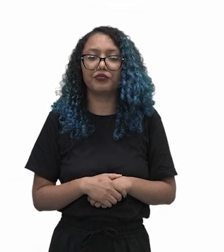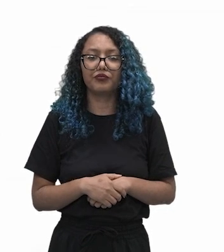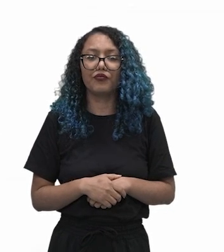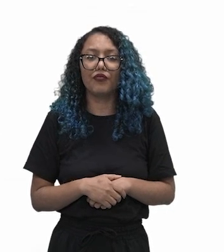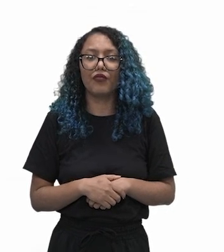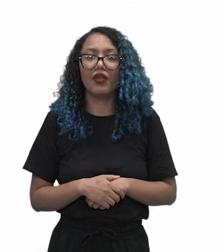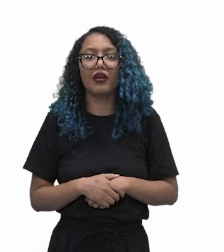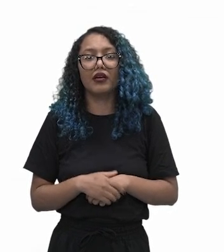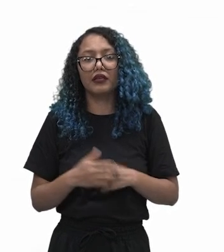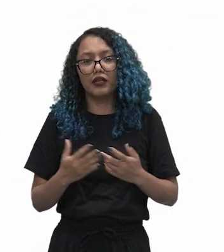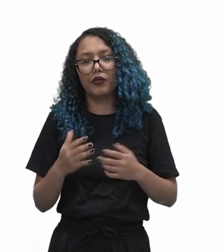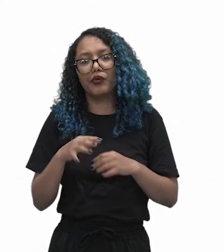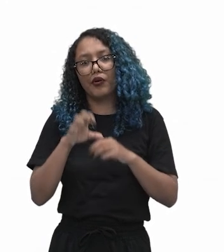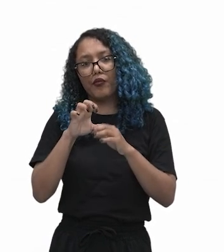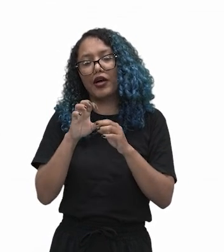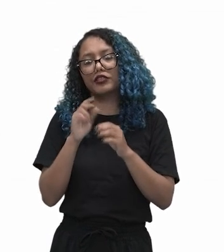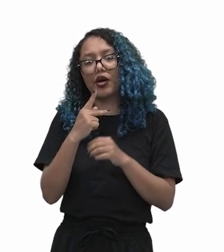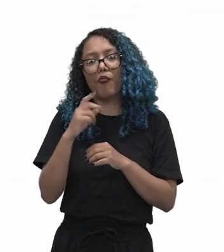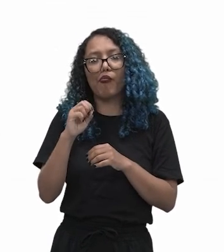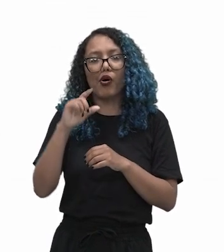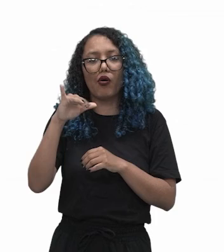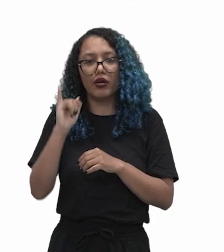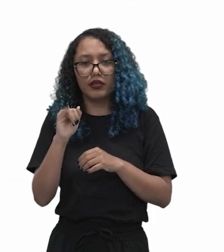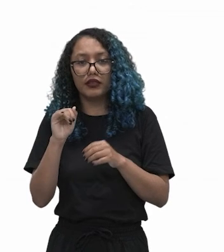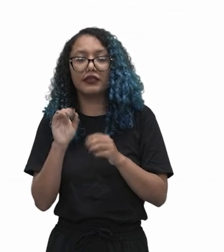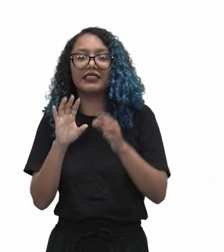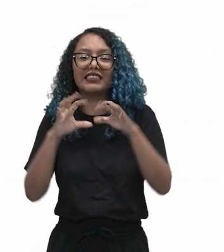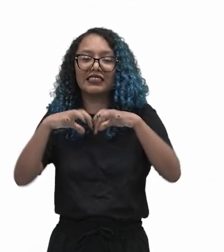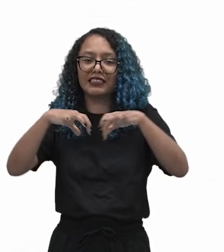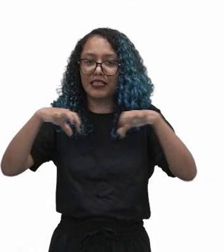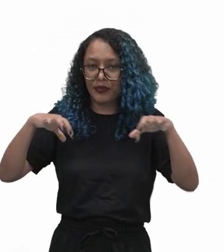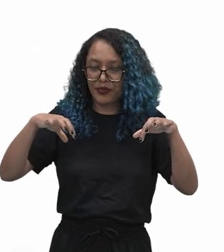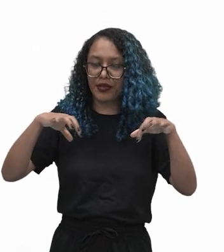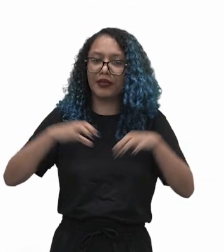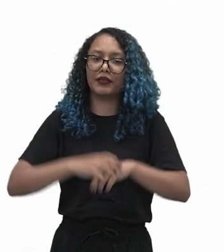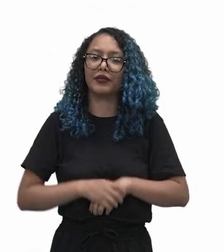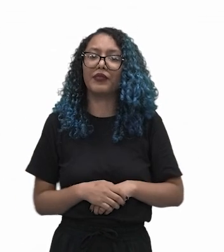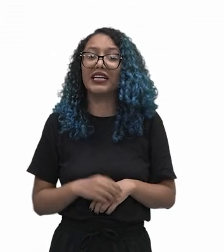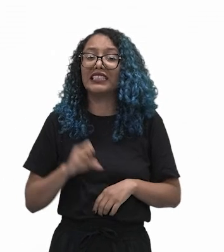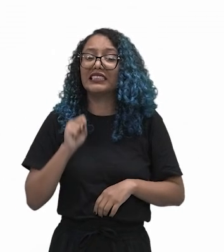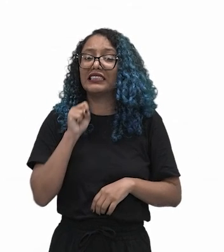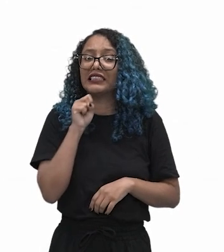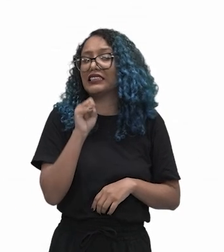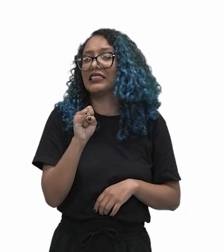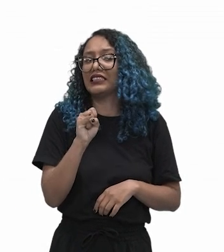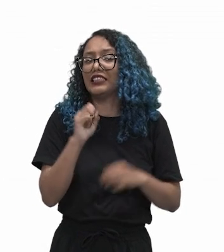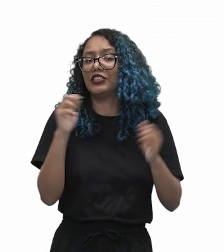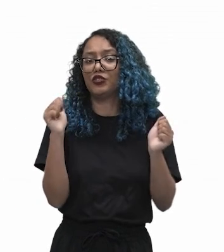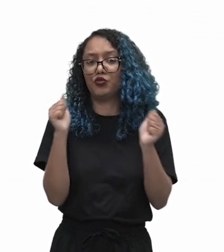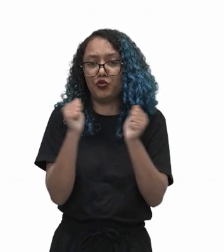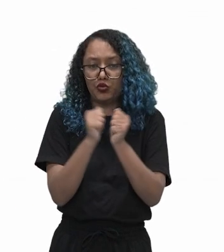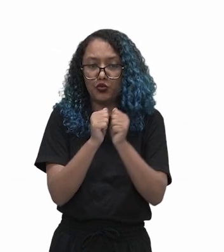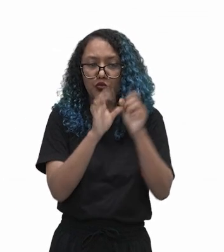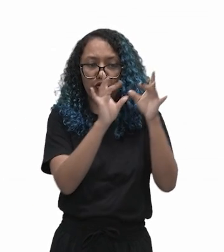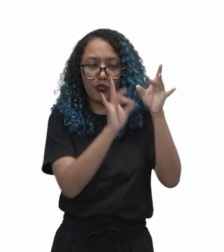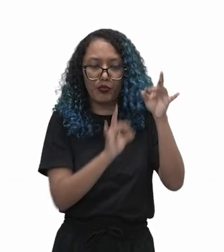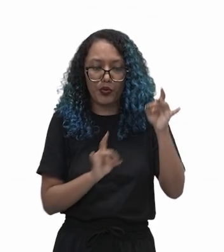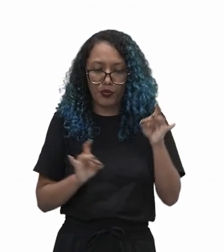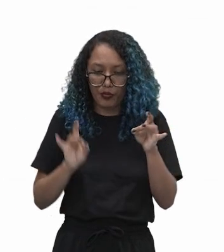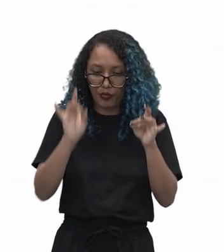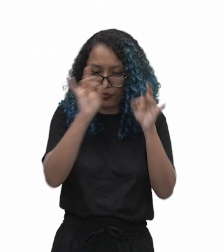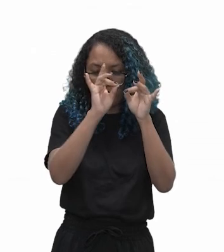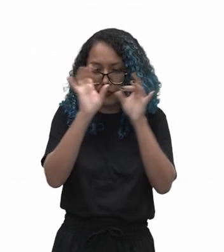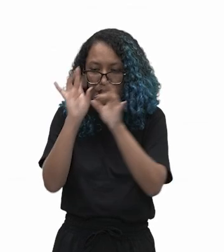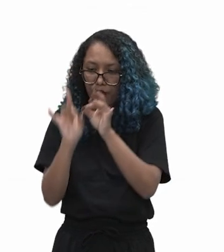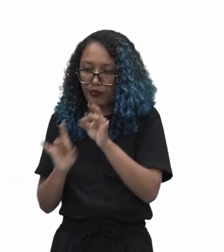isolados. Quando eles estão compartilhando aqui os carbonos nos núcleos, eles